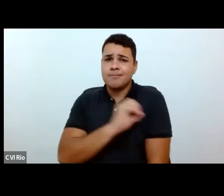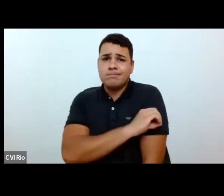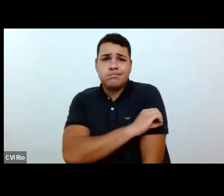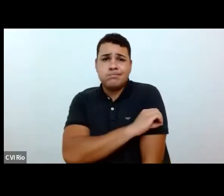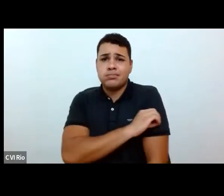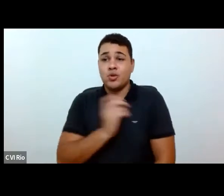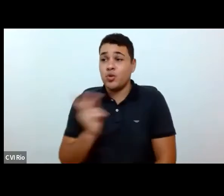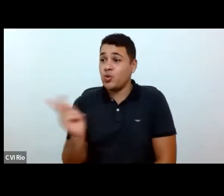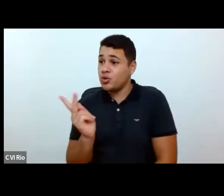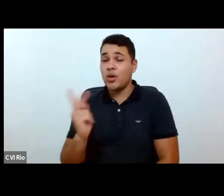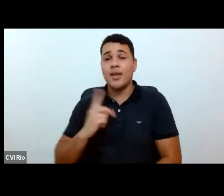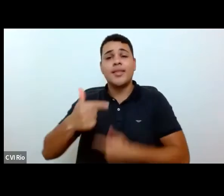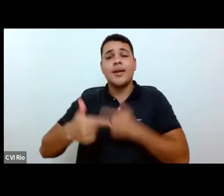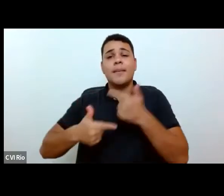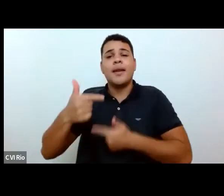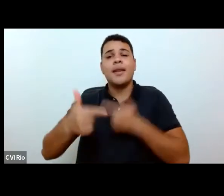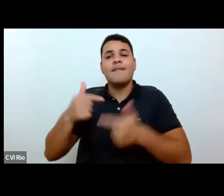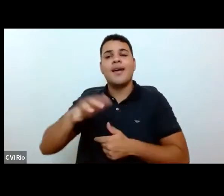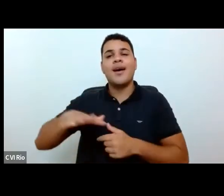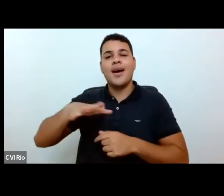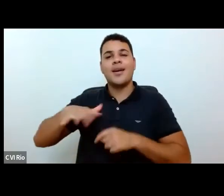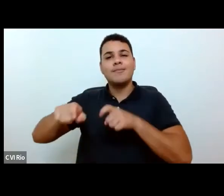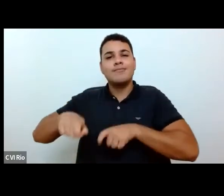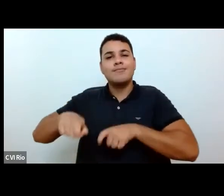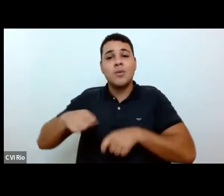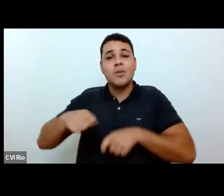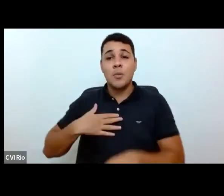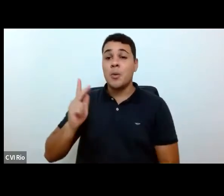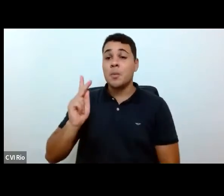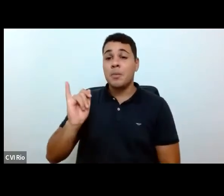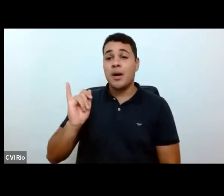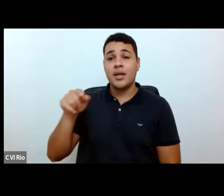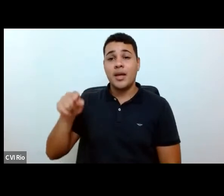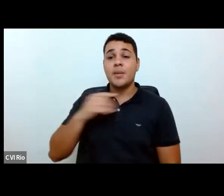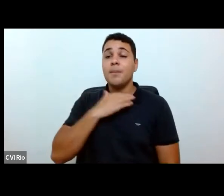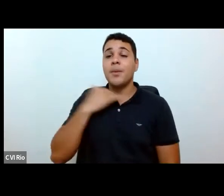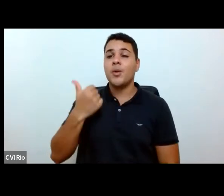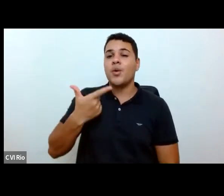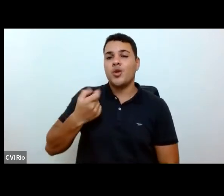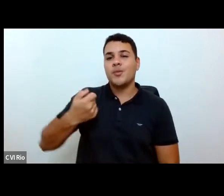agricultores rurais. Meu pai faleceu em